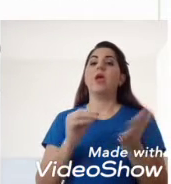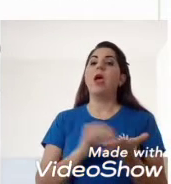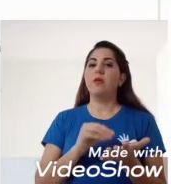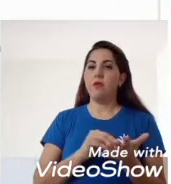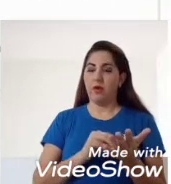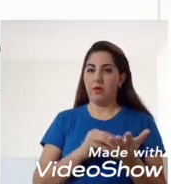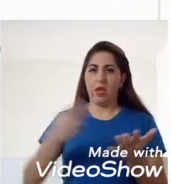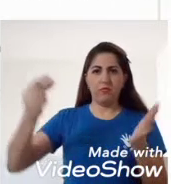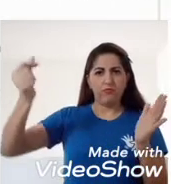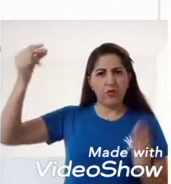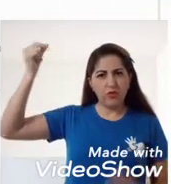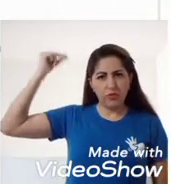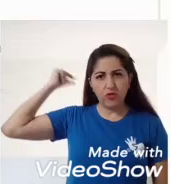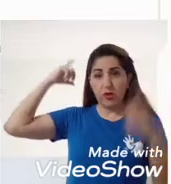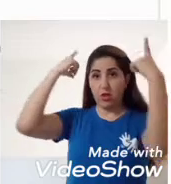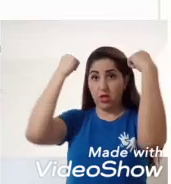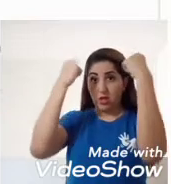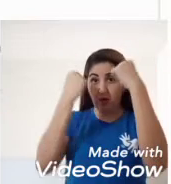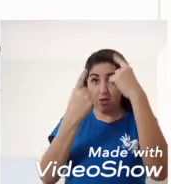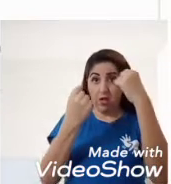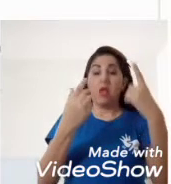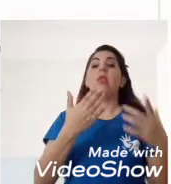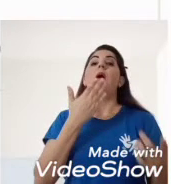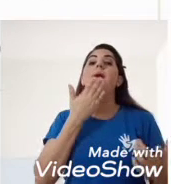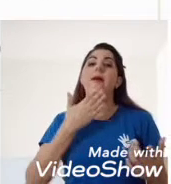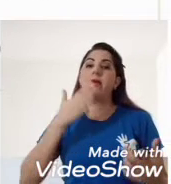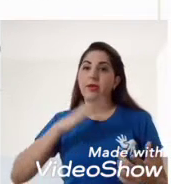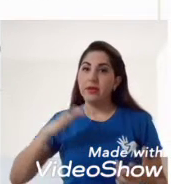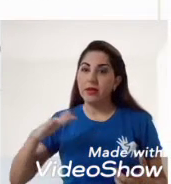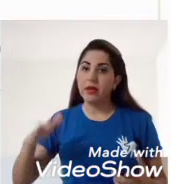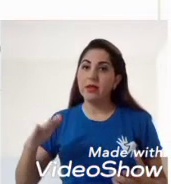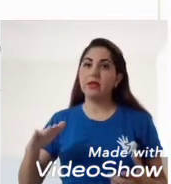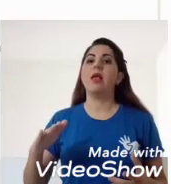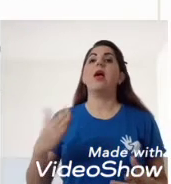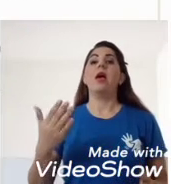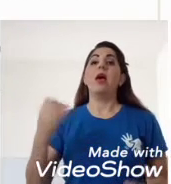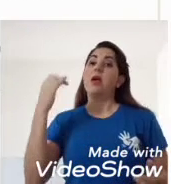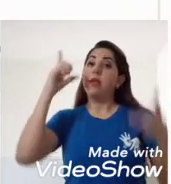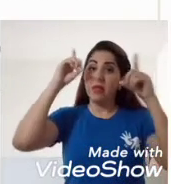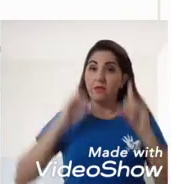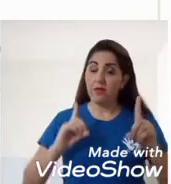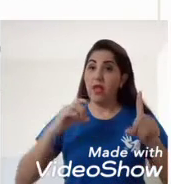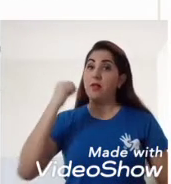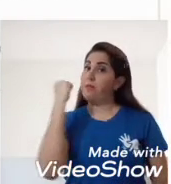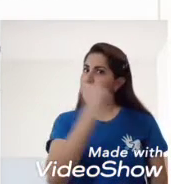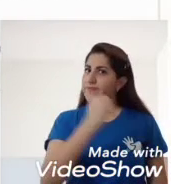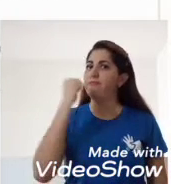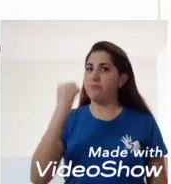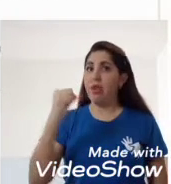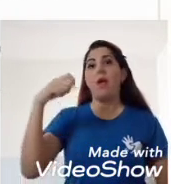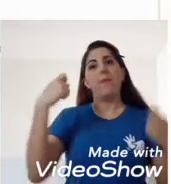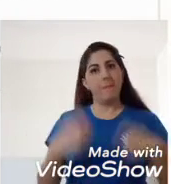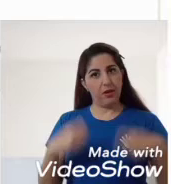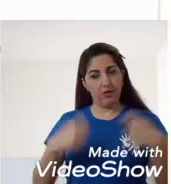os elementos faltam aqui. Na antiga Esparta, crianças com deficiência eram assassinadas. Aí precisa de um